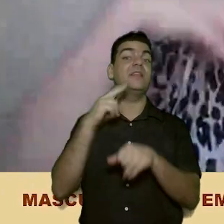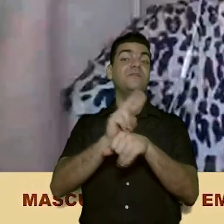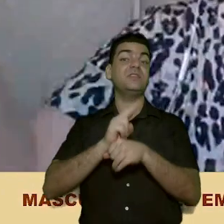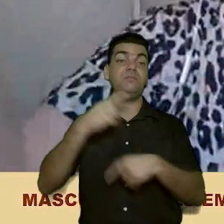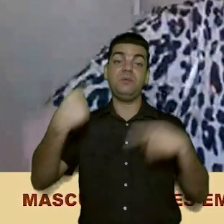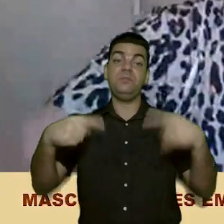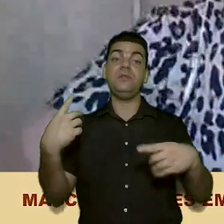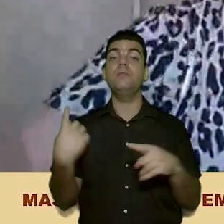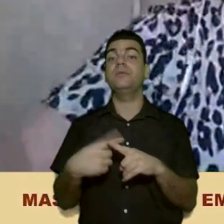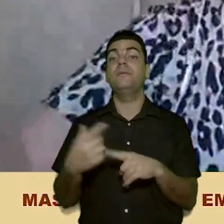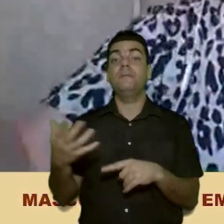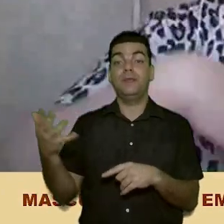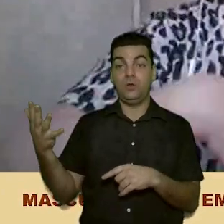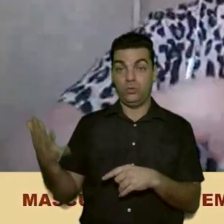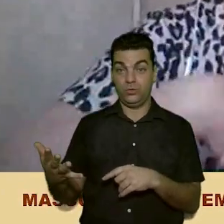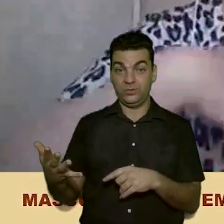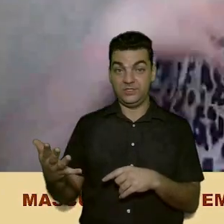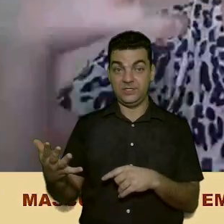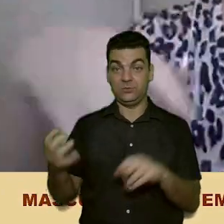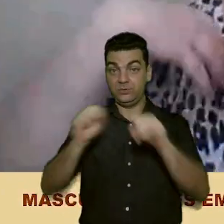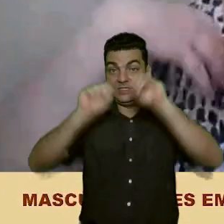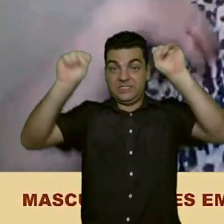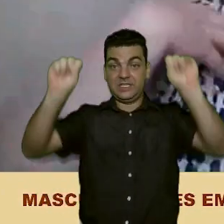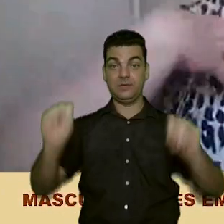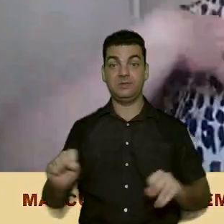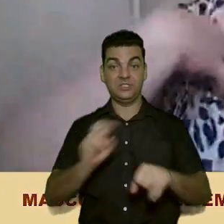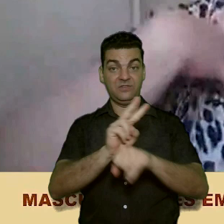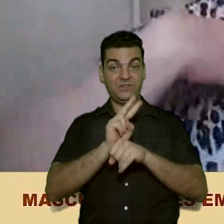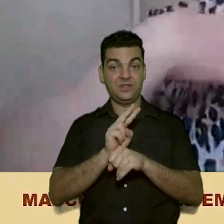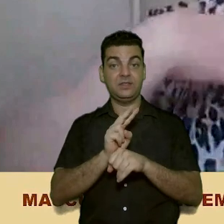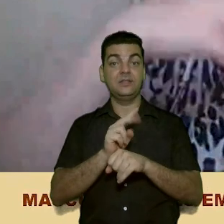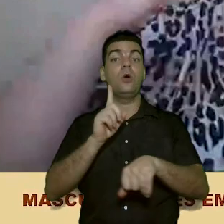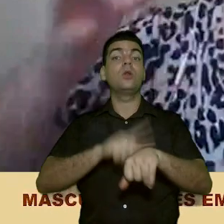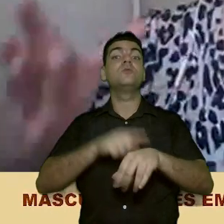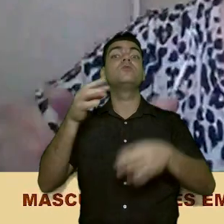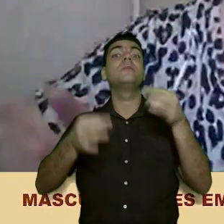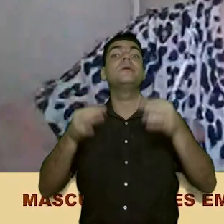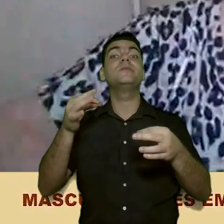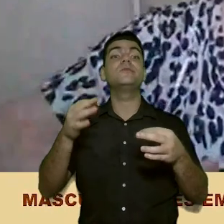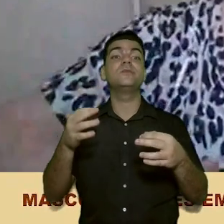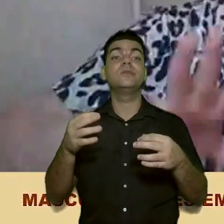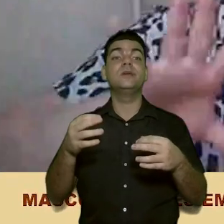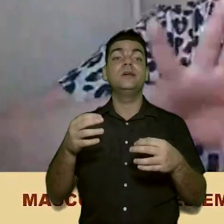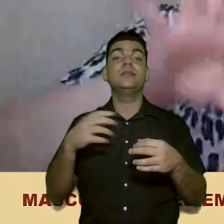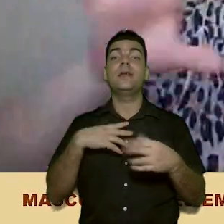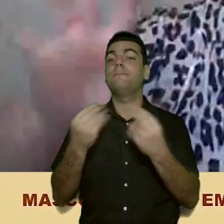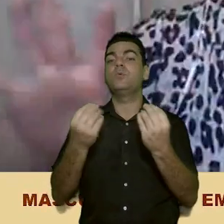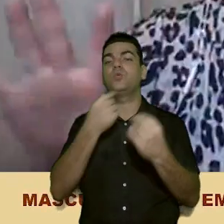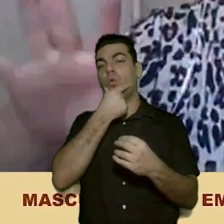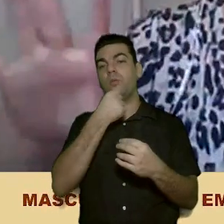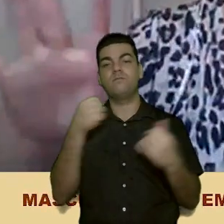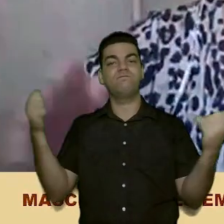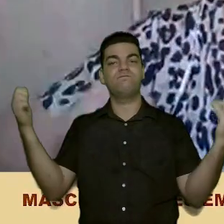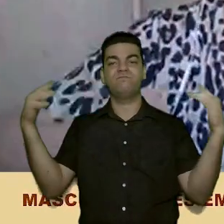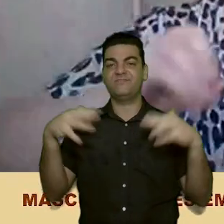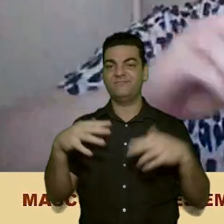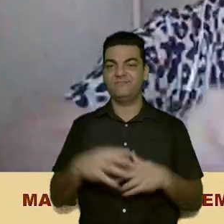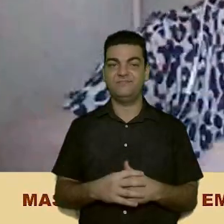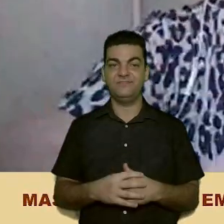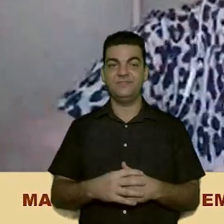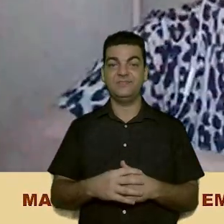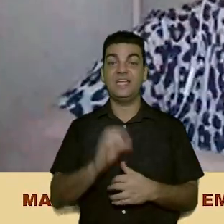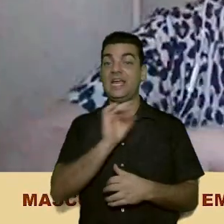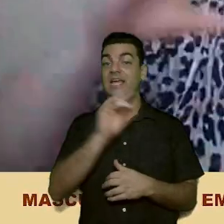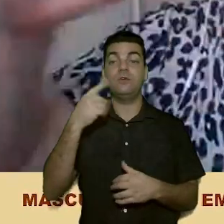é uma invenção, né? Ela foi criada, ela foi defendida aí, porque a gente tem, né, no sistema de defesa do tribunal